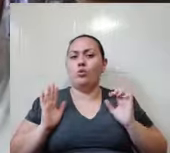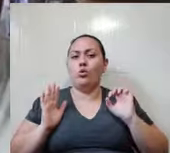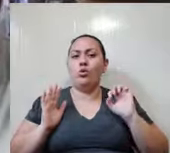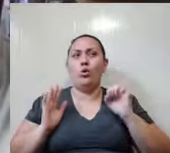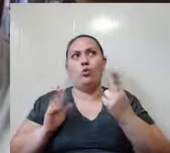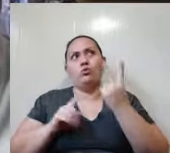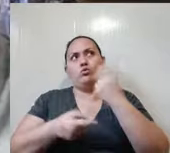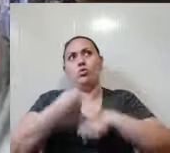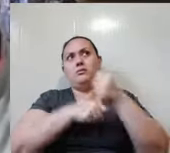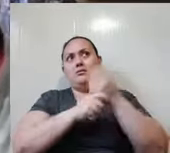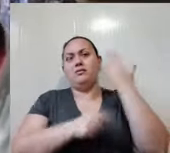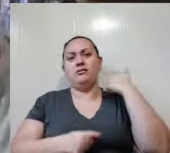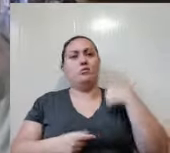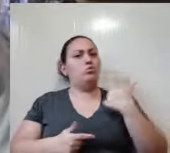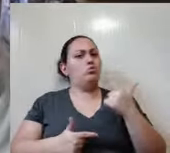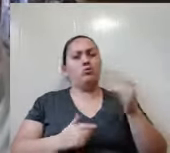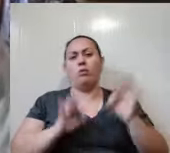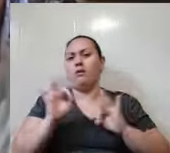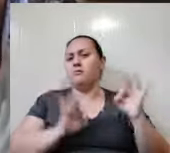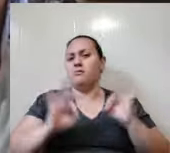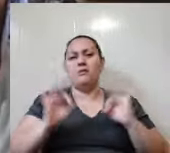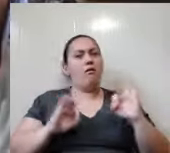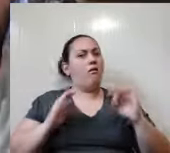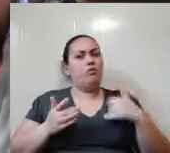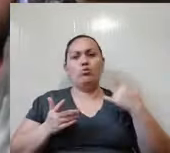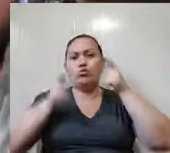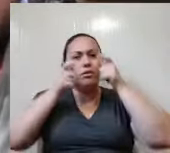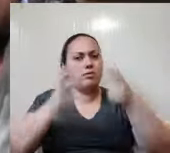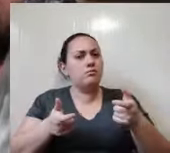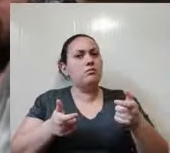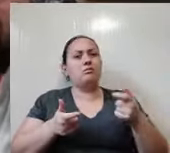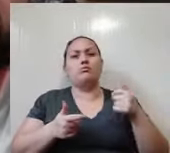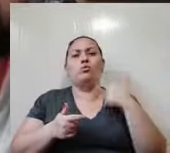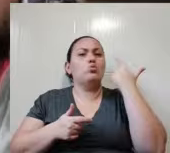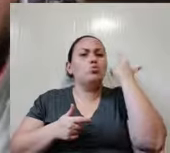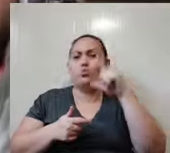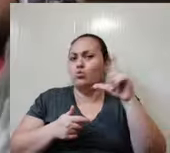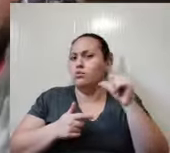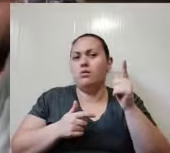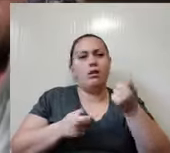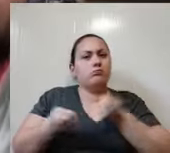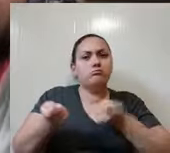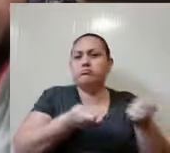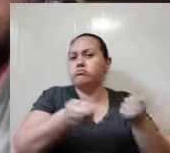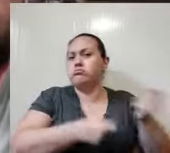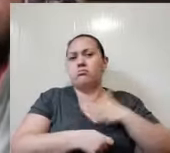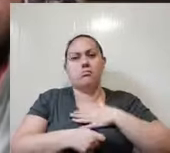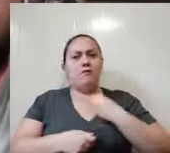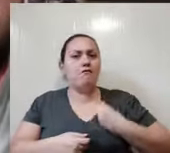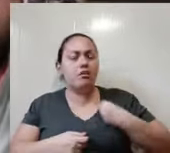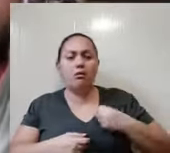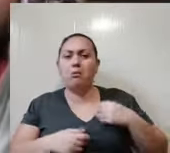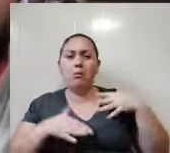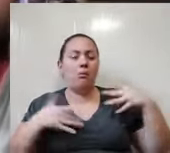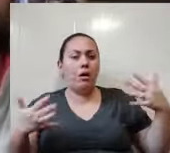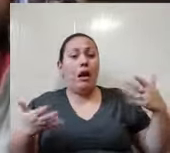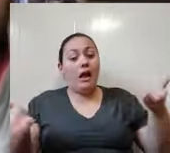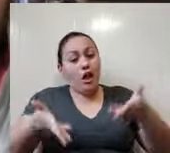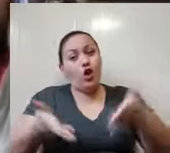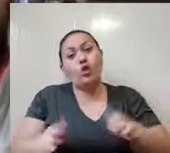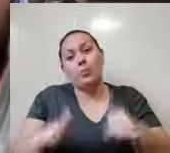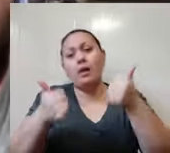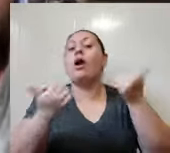mais organizada. Né? Ou ao contrário, 2 anos atrás eu não tava tão organizada. Eu não prestava tanta atenção, eu não tava conseguindo